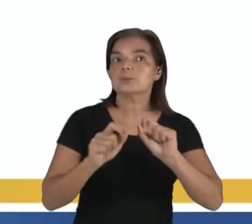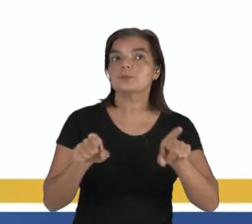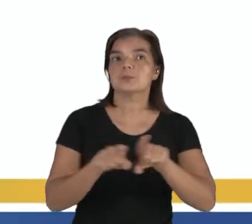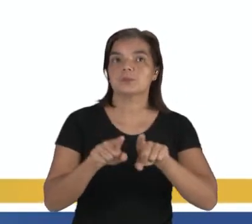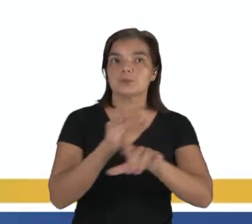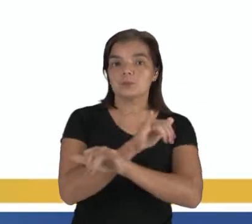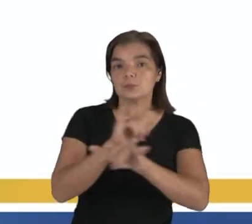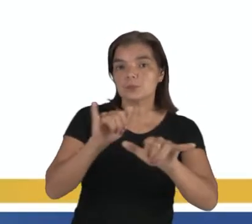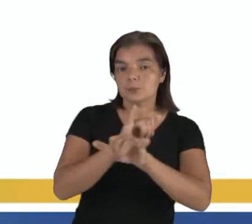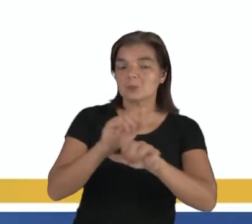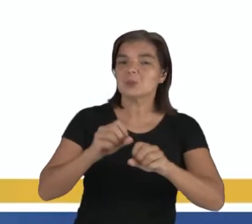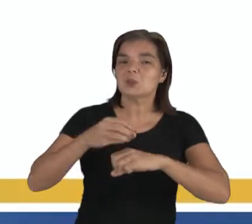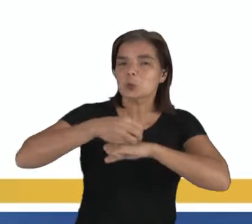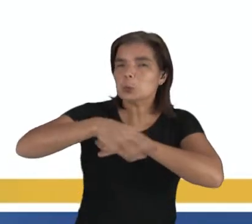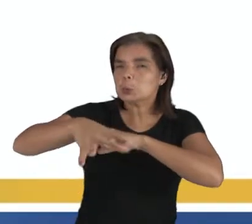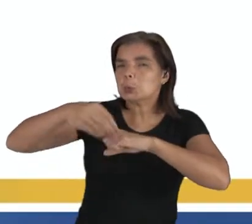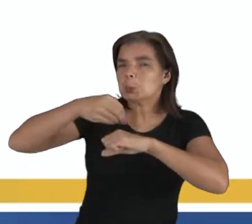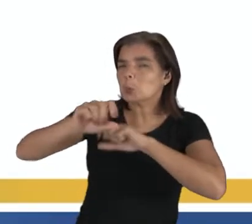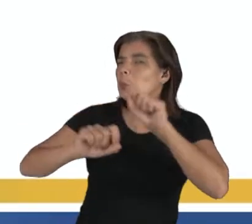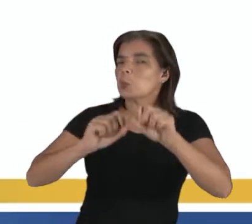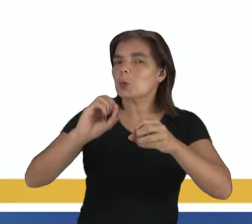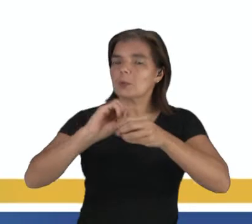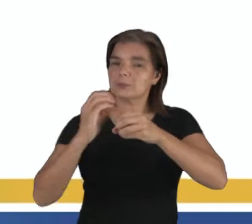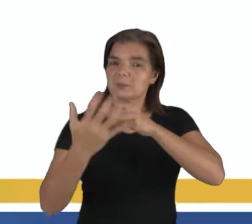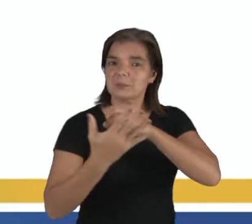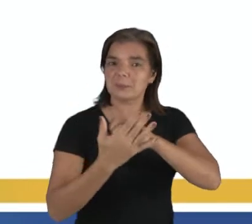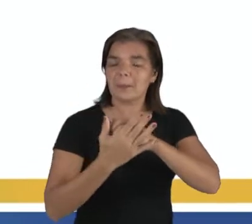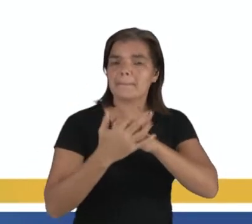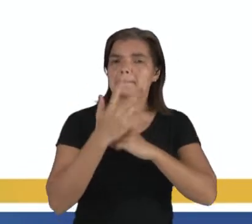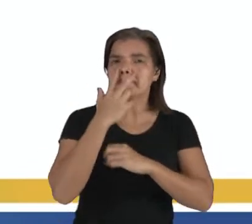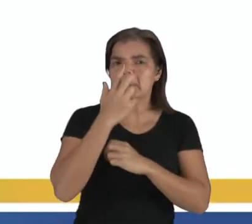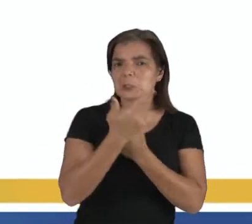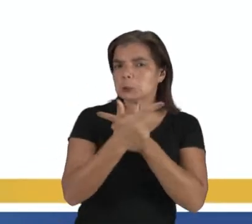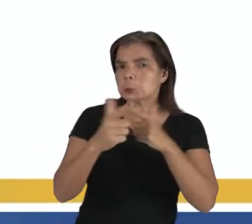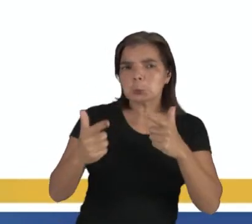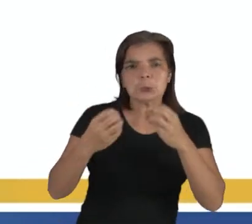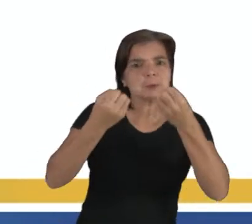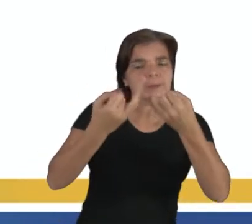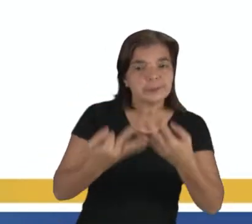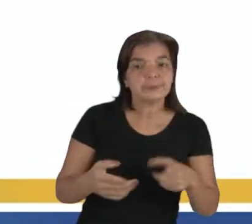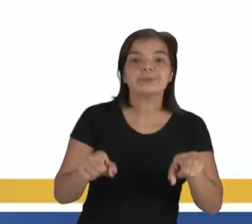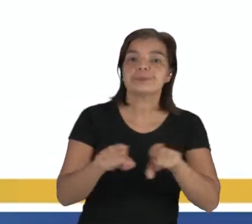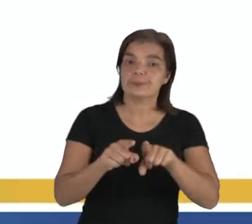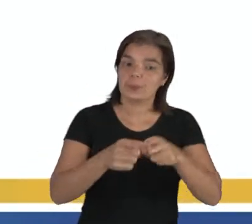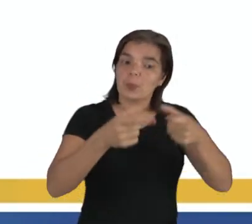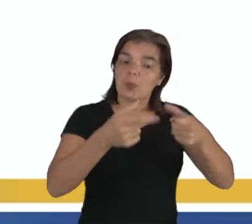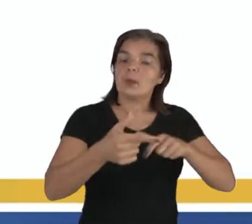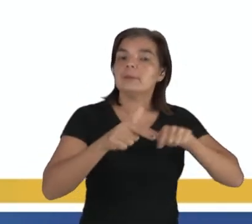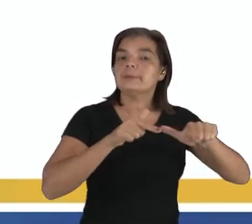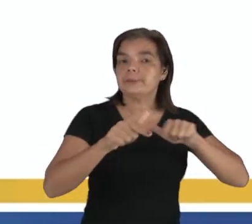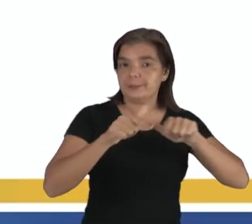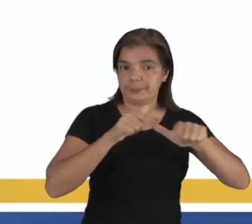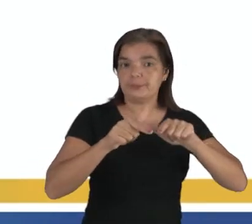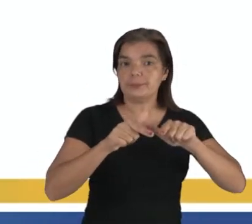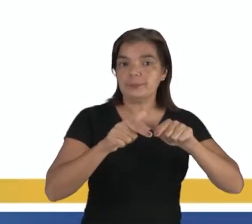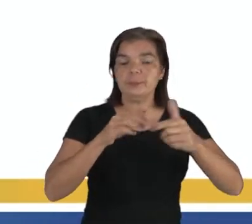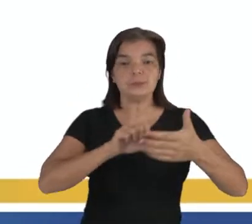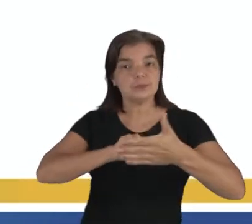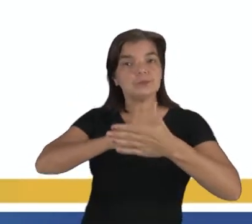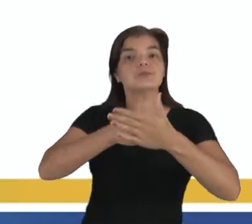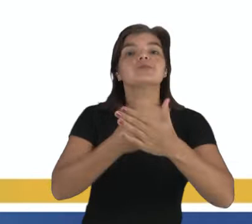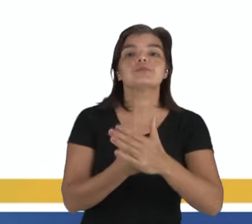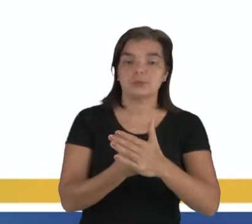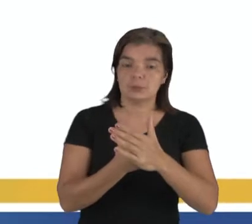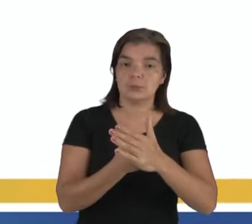a propagação da Covid-19, parece não ter lógica, pois é nos locais de trabalho